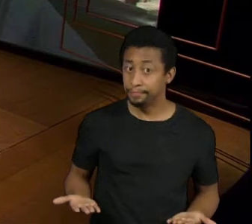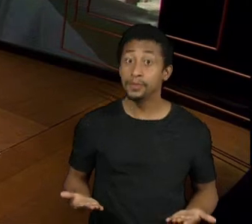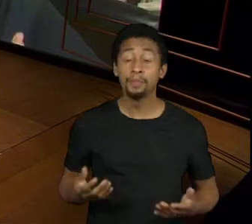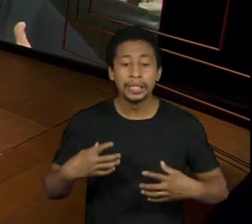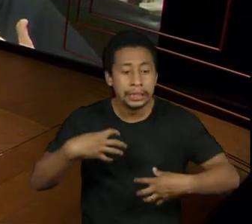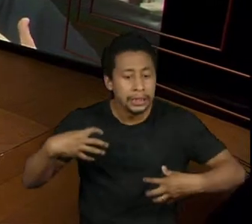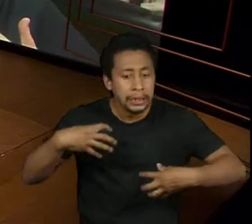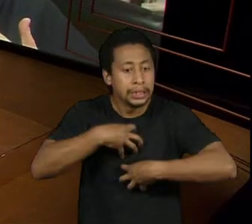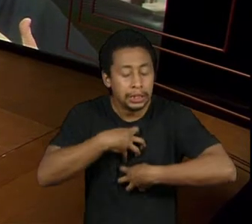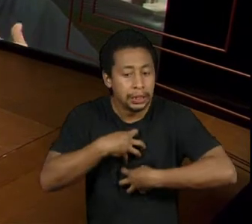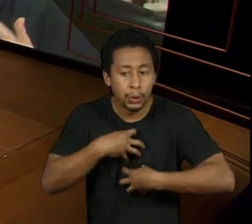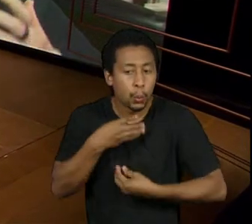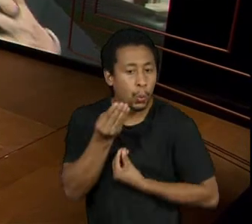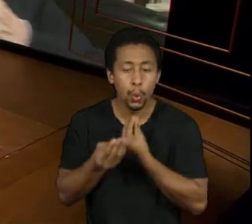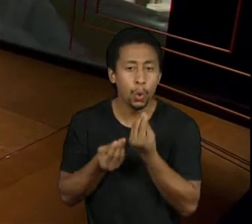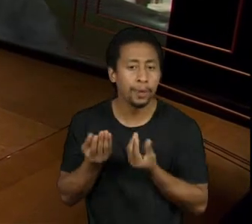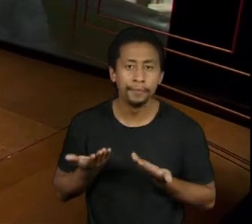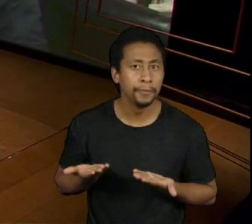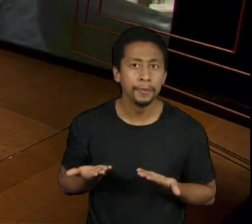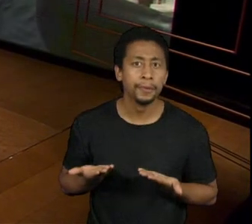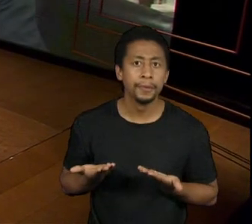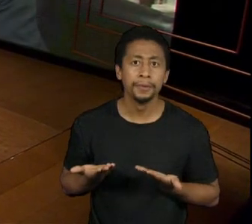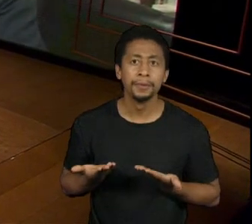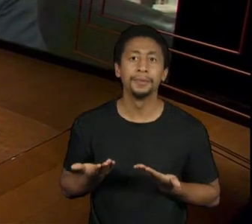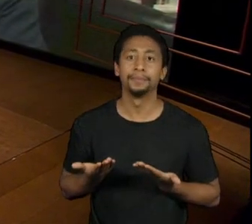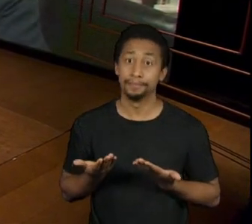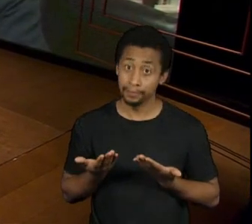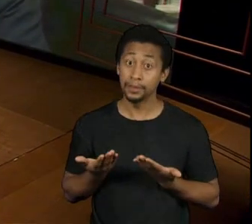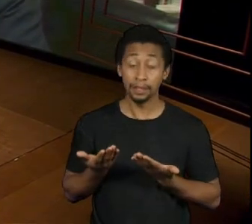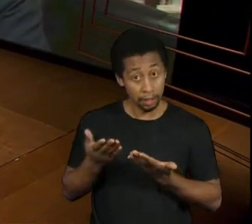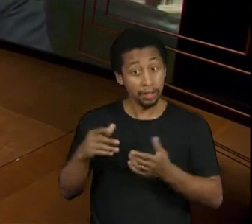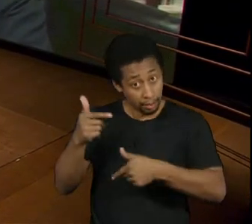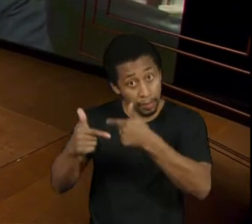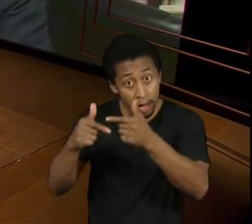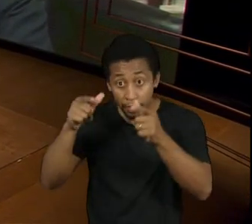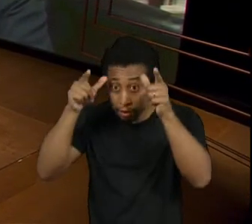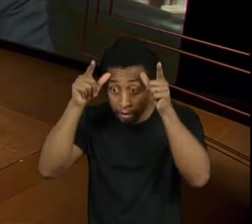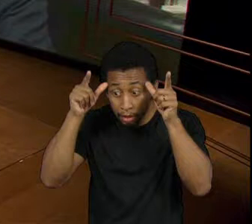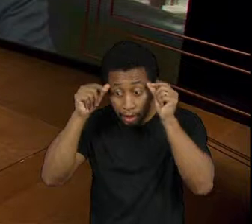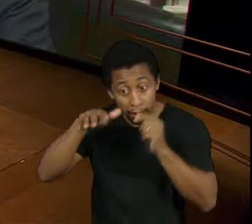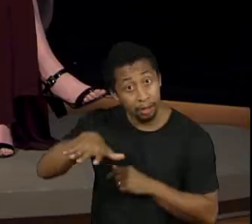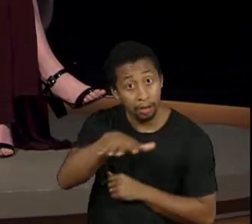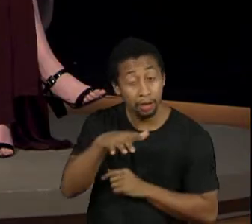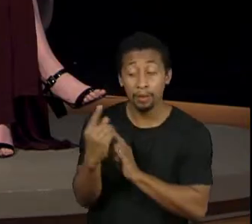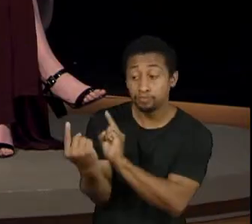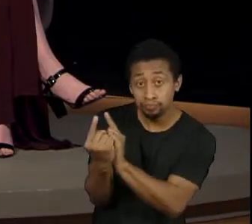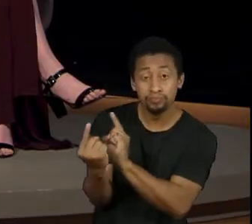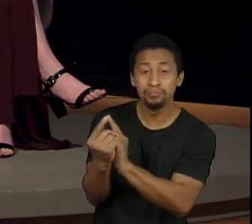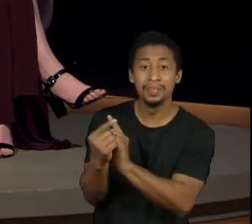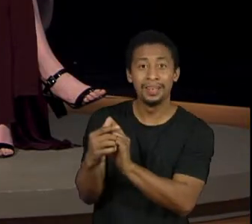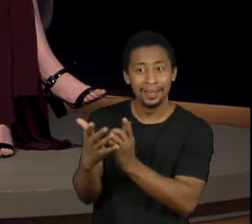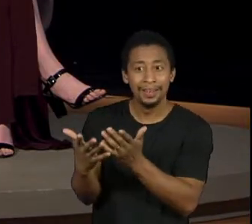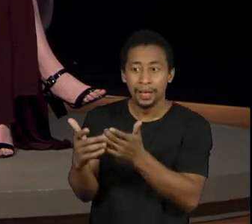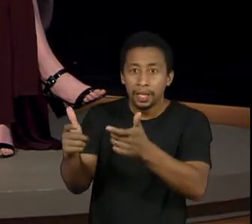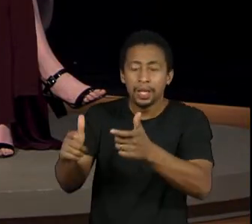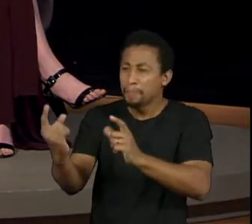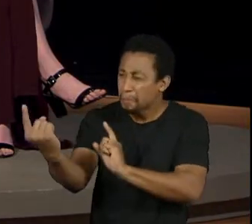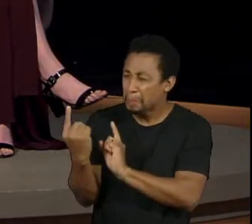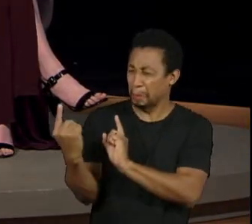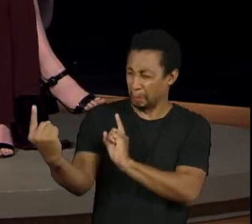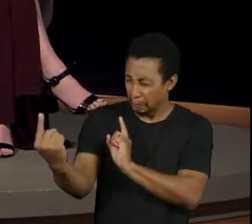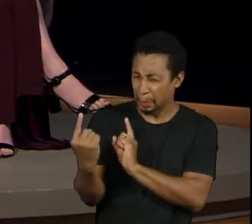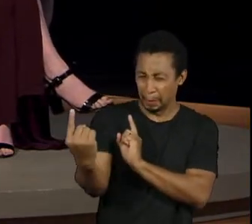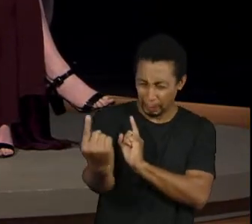sentir realmente ir na enfermaria, no lugar mais carente, onde você